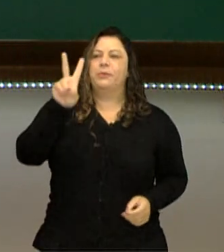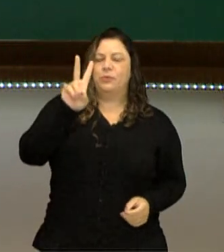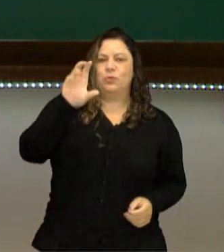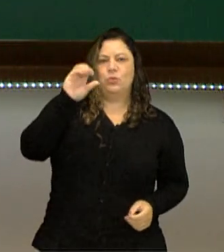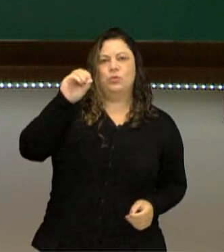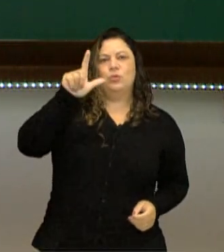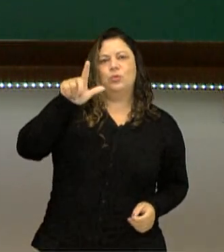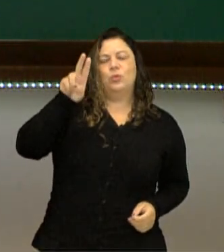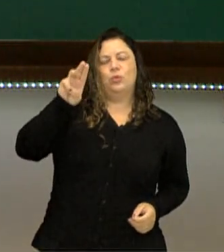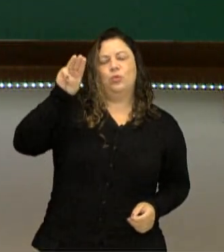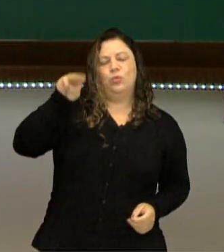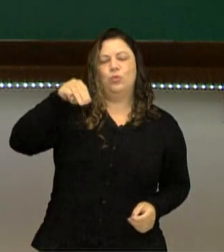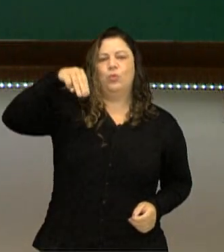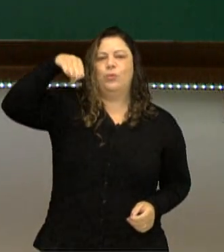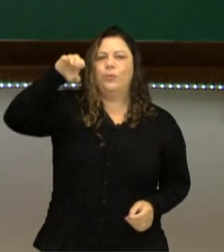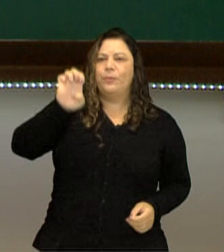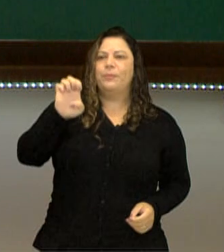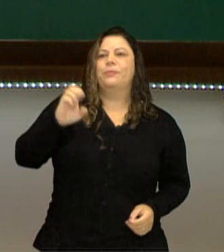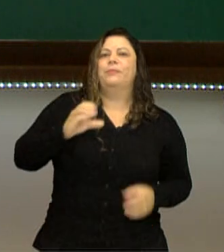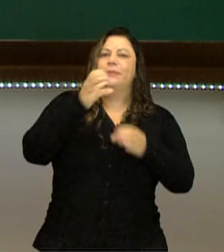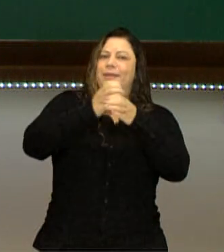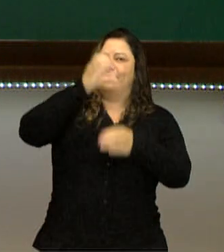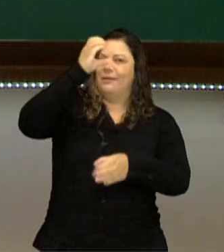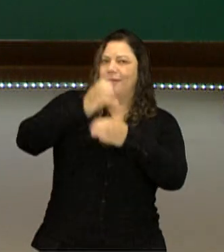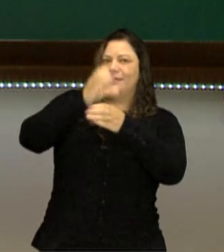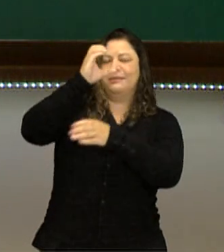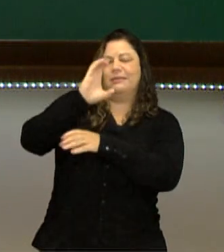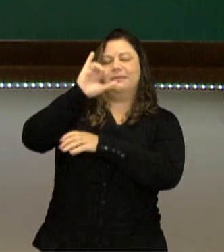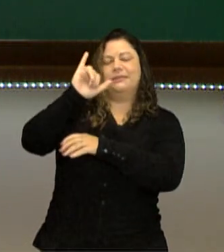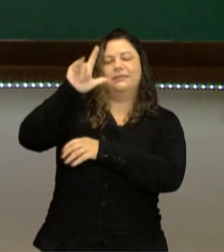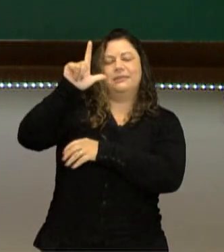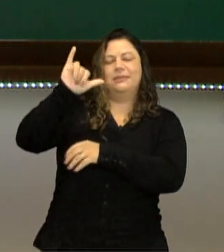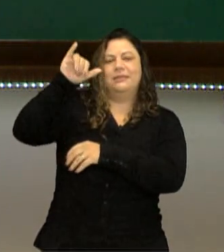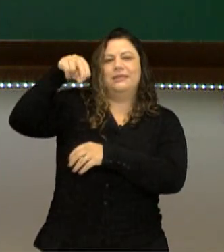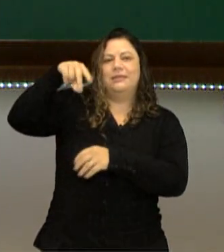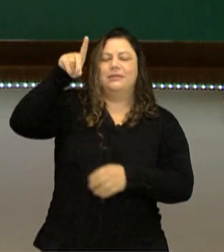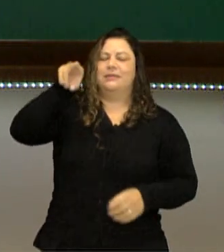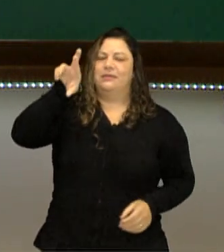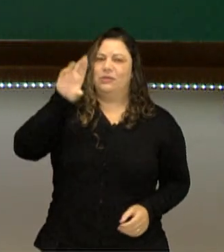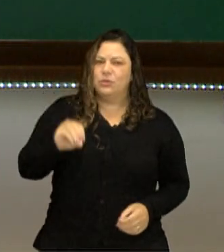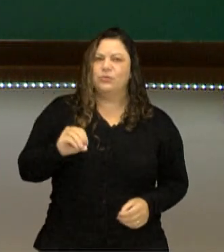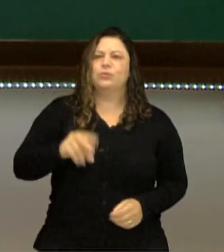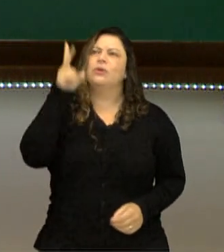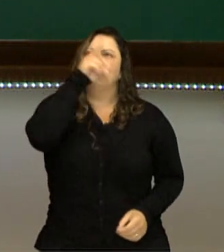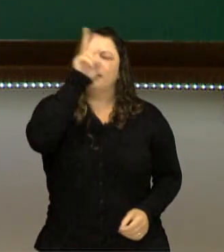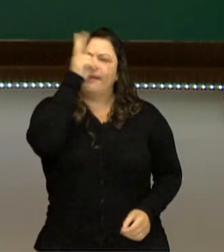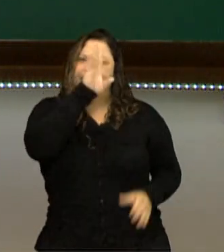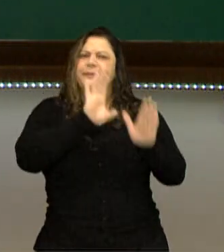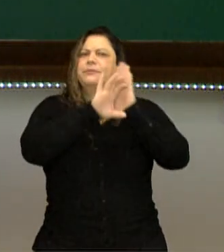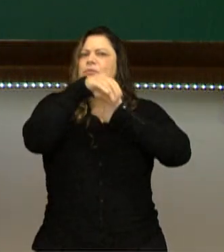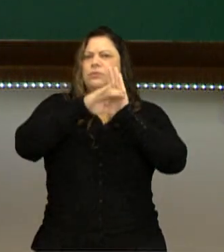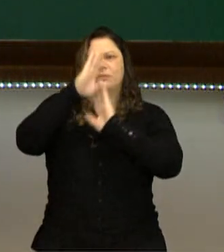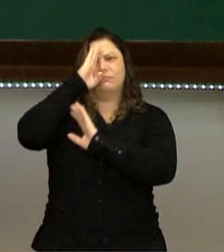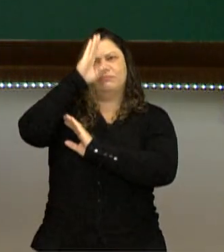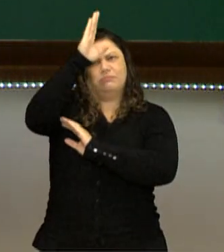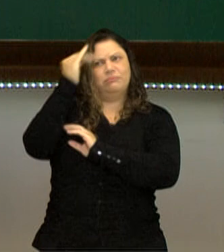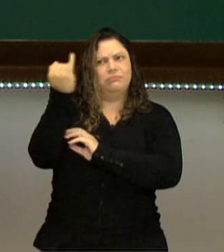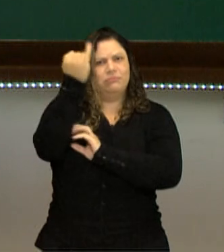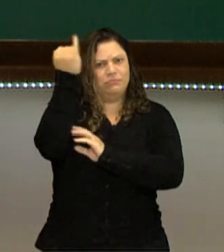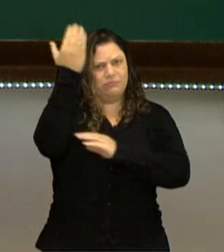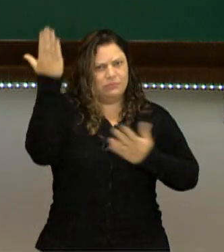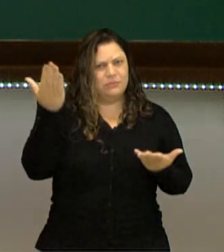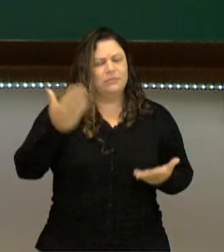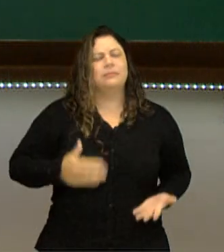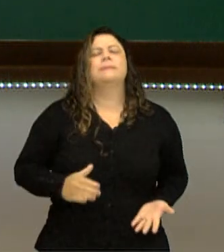cilindro. Claro, relembrando os conceitos que são fundamentais para a gente compreender o volume, não é verdade? Então,